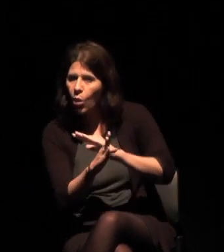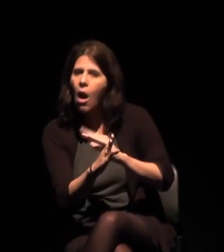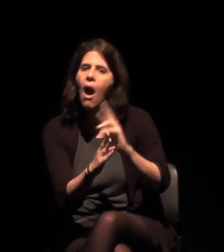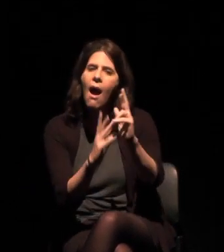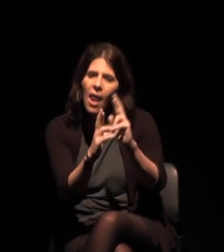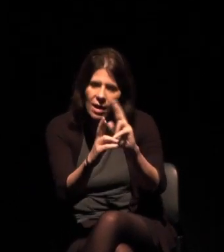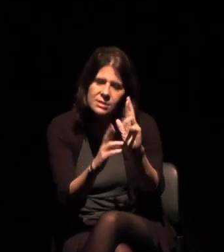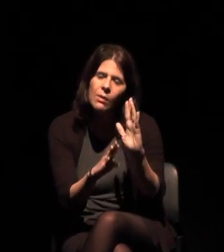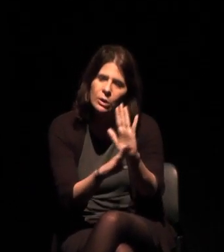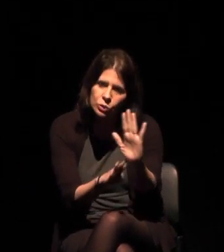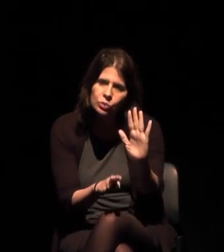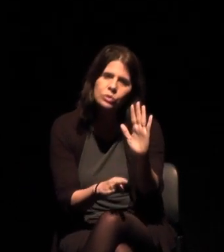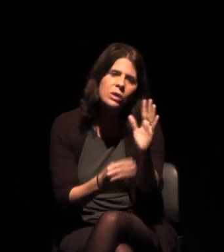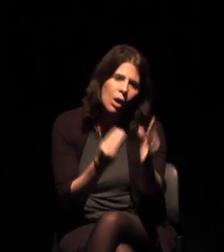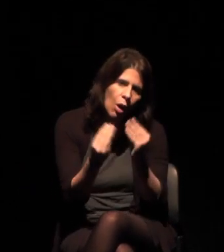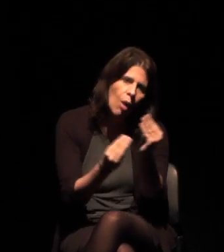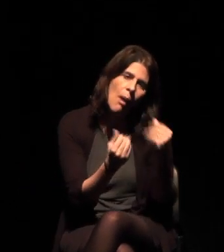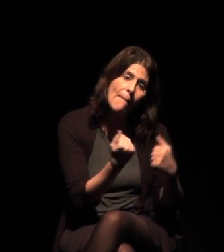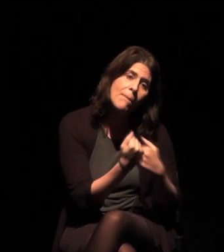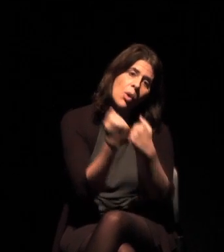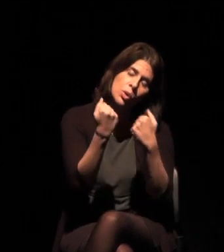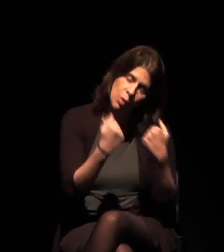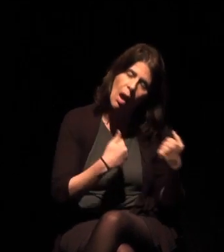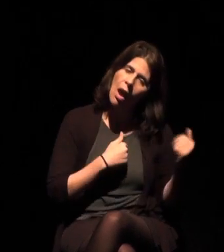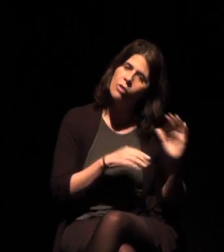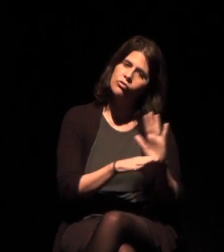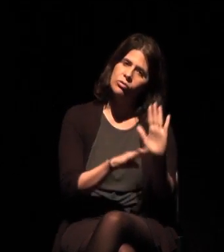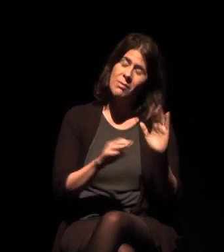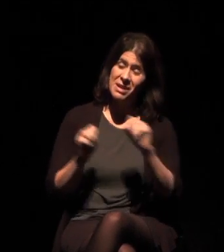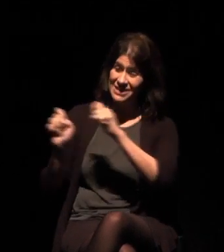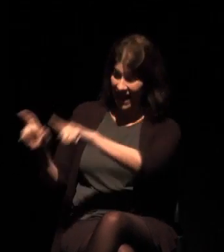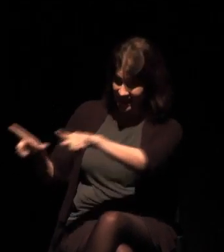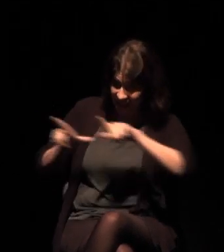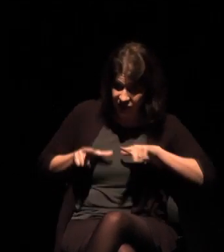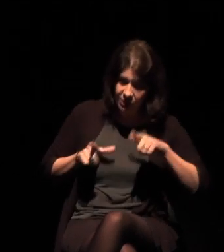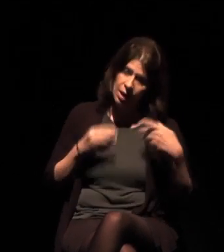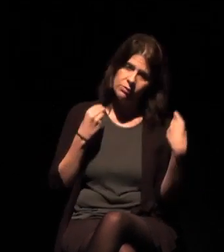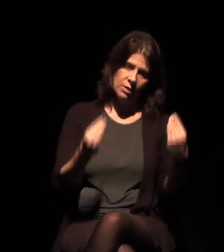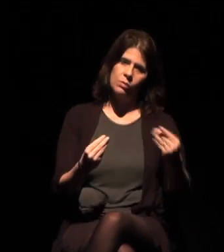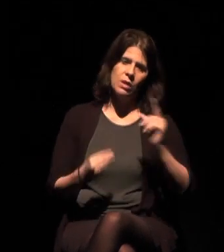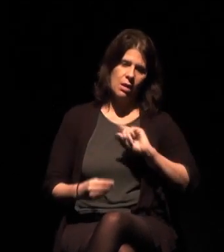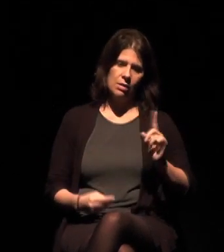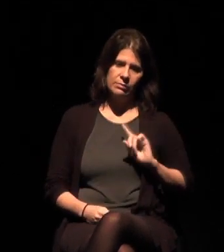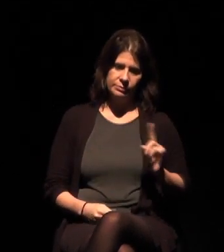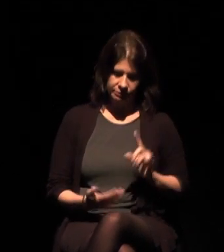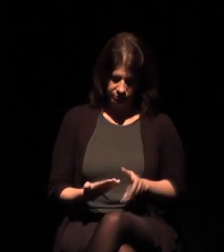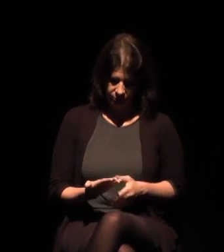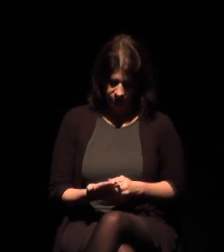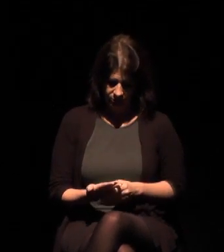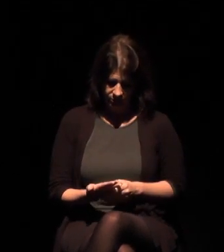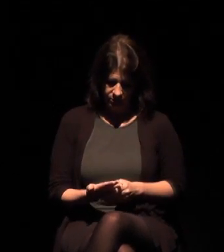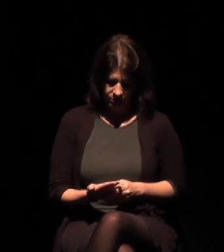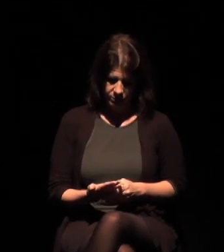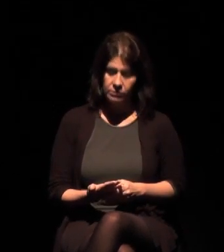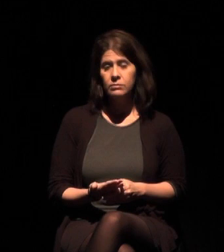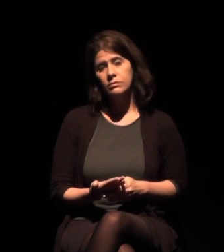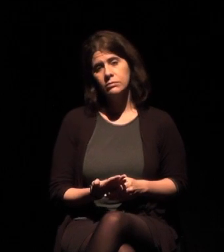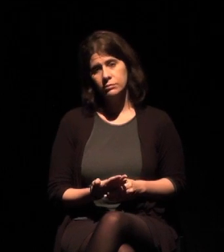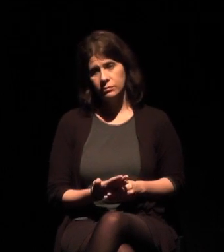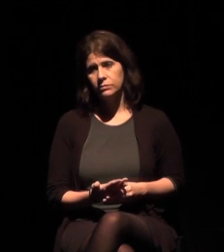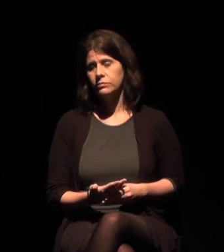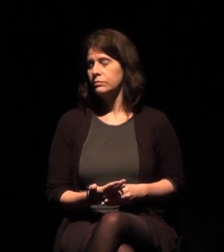esses estudos não não confiamos em nós próprios grau mas tudo depende do projeto apresentada